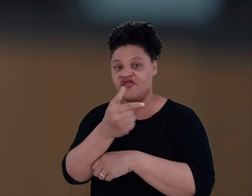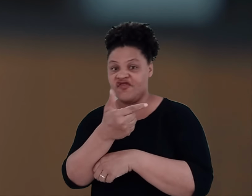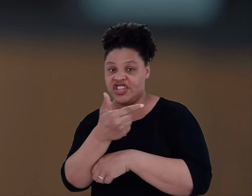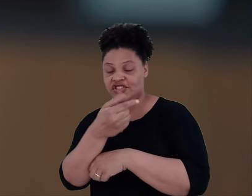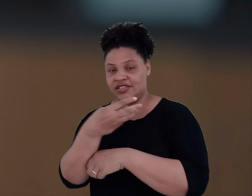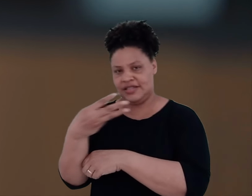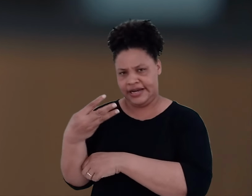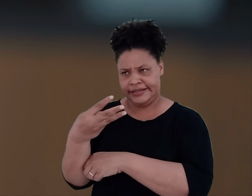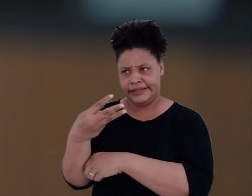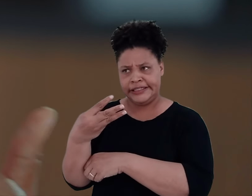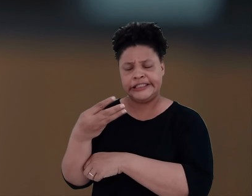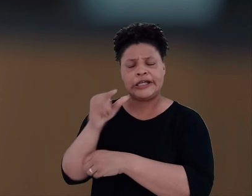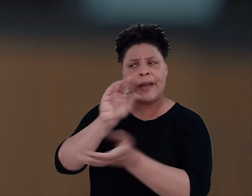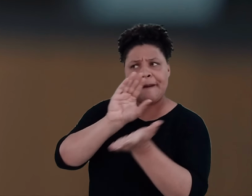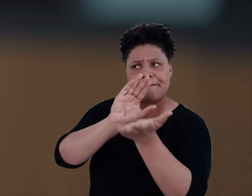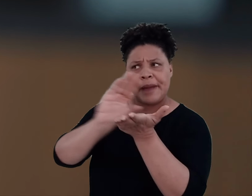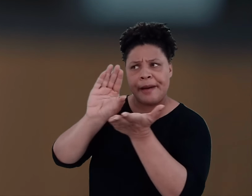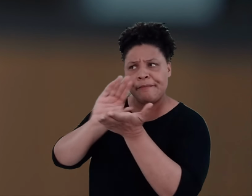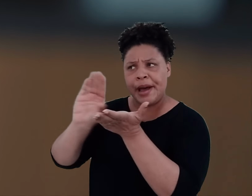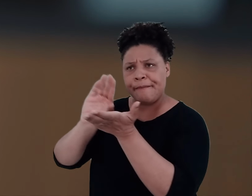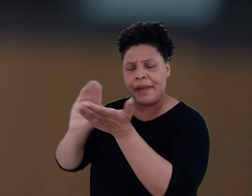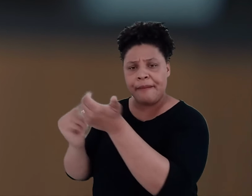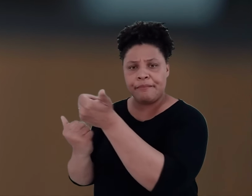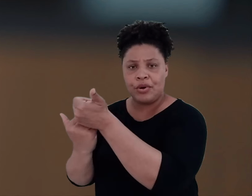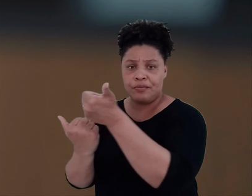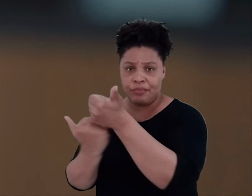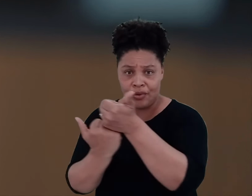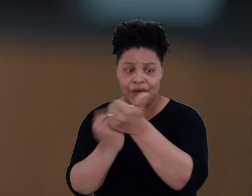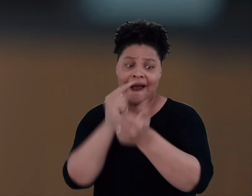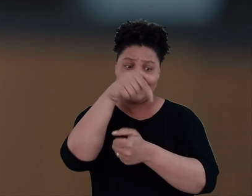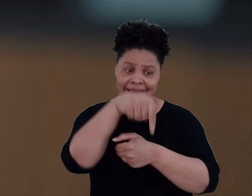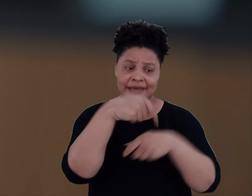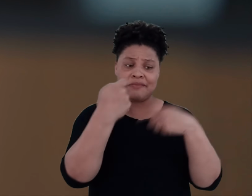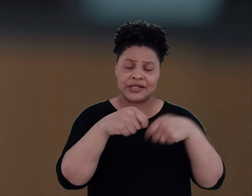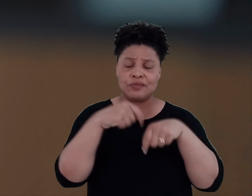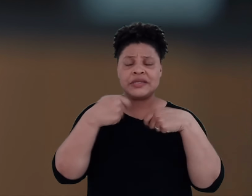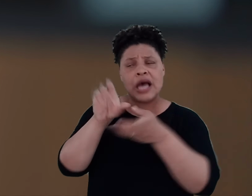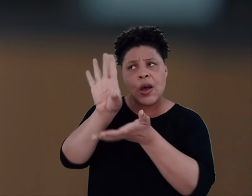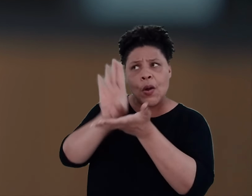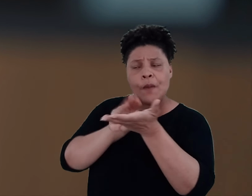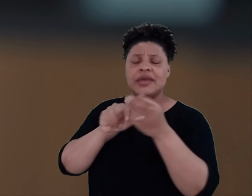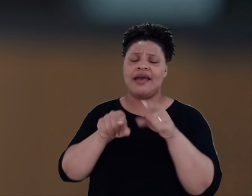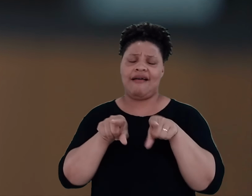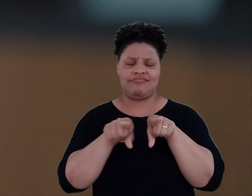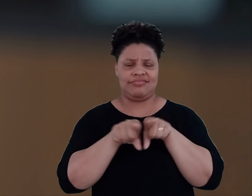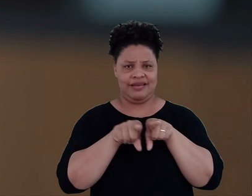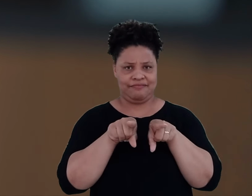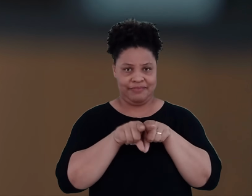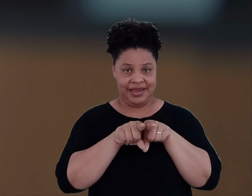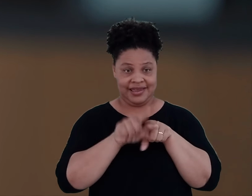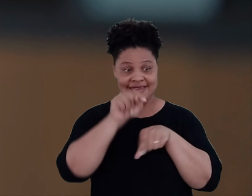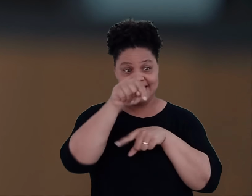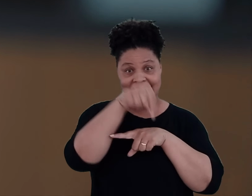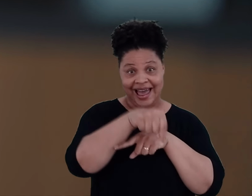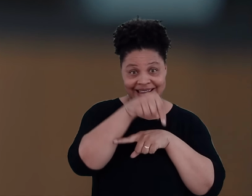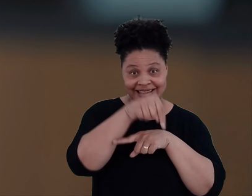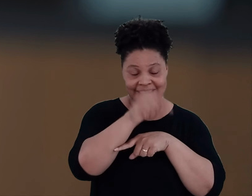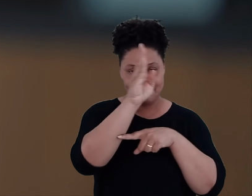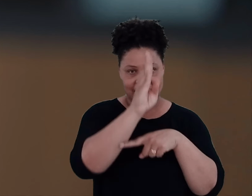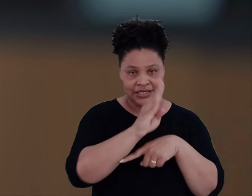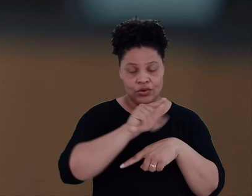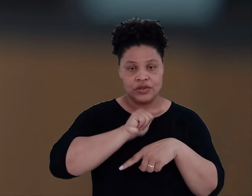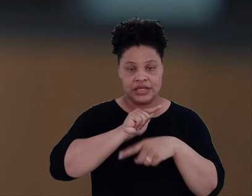exemplos deveriam ser seguidos pelas organizações aqui no Brasil. Outro exemplo bacana de mencionar aqui é o Degriot,